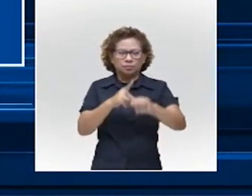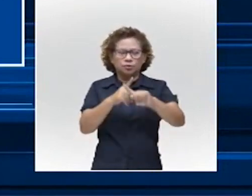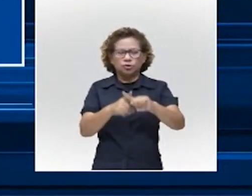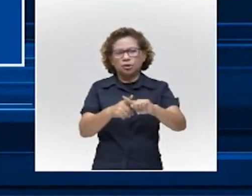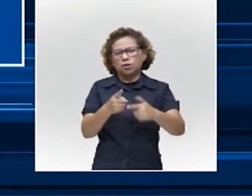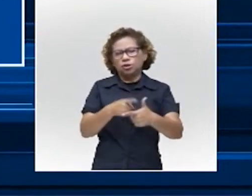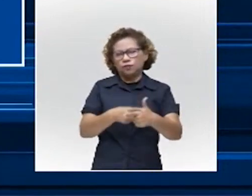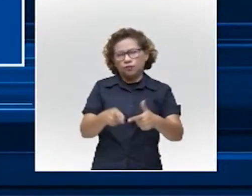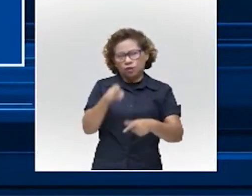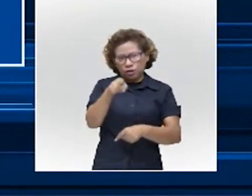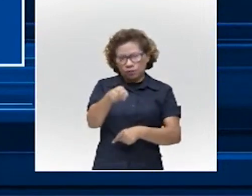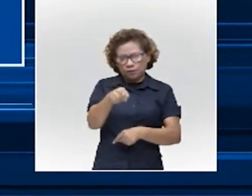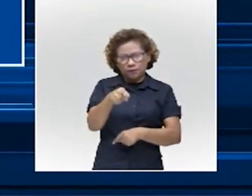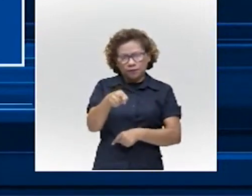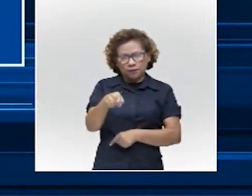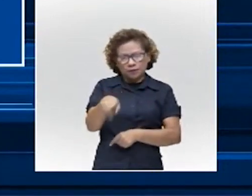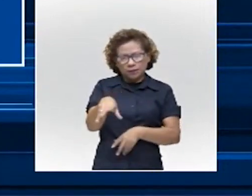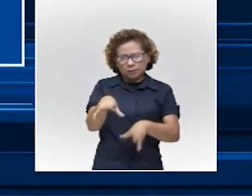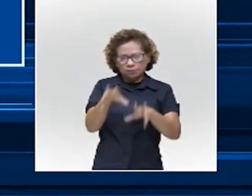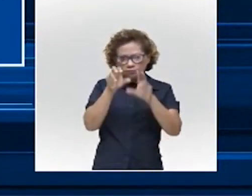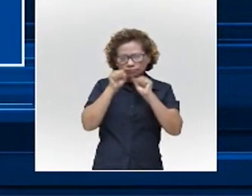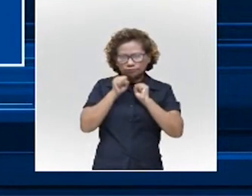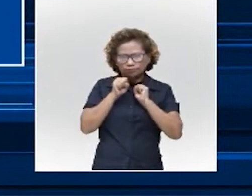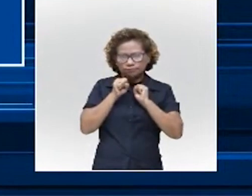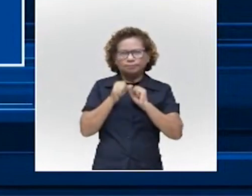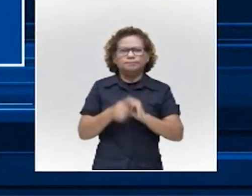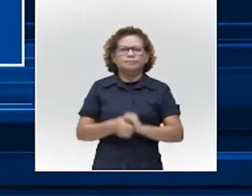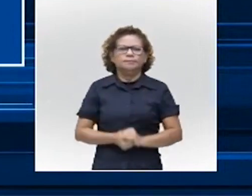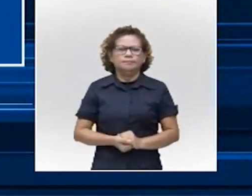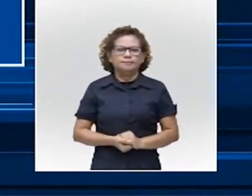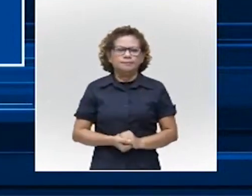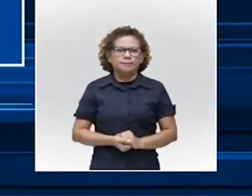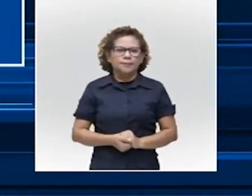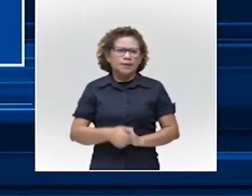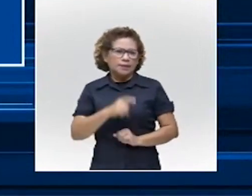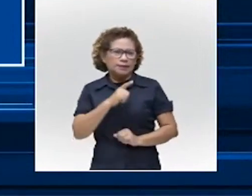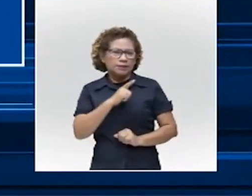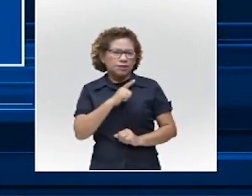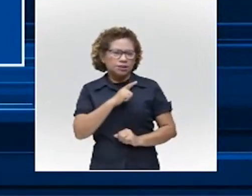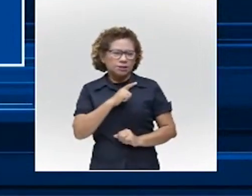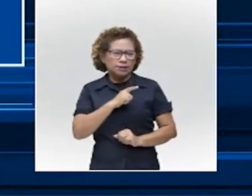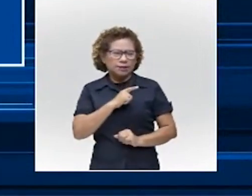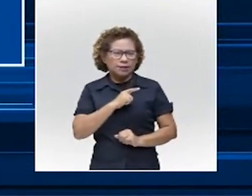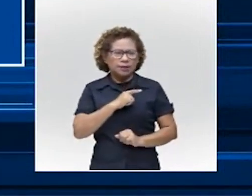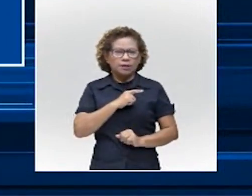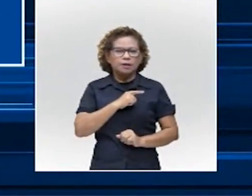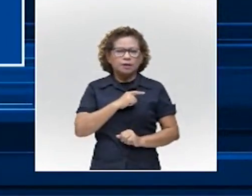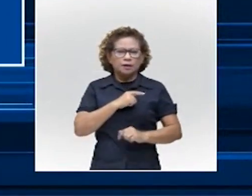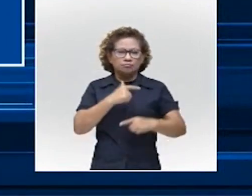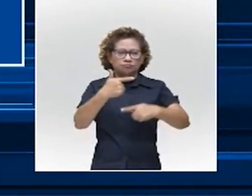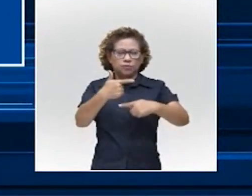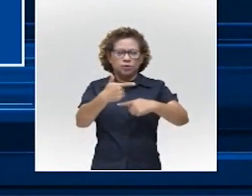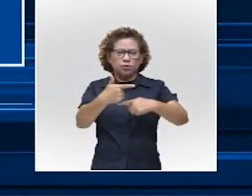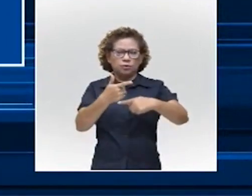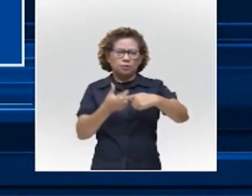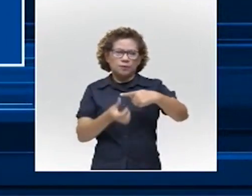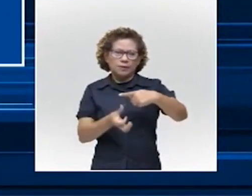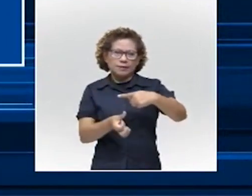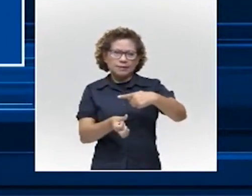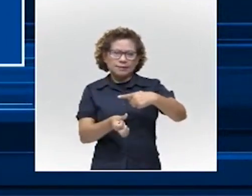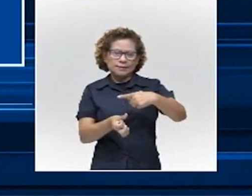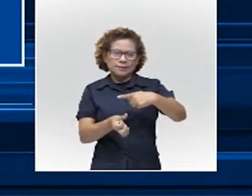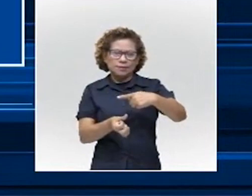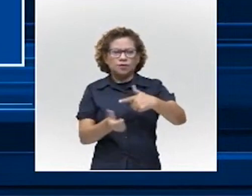Vamos imaginar que nós tenhamos a fração 2 sextos, ok? Por um mesmo número. Então, olha